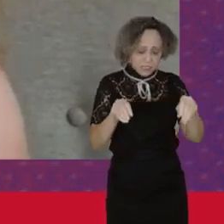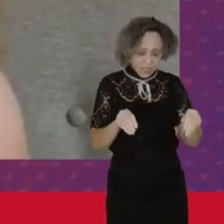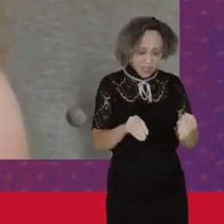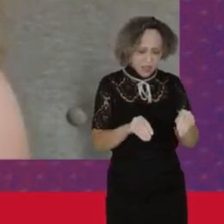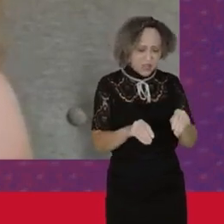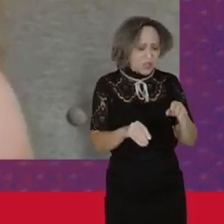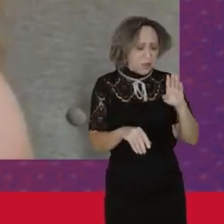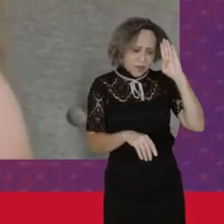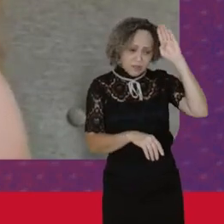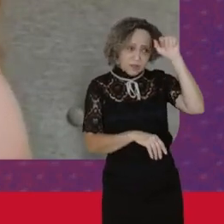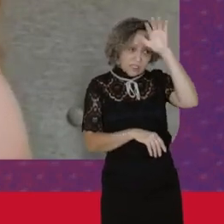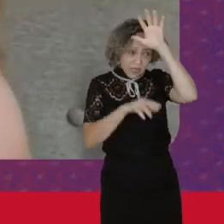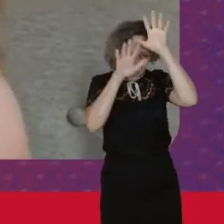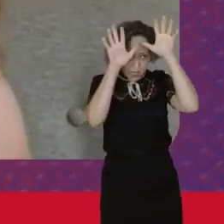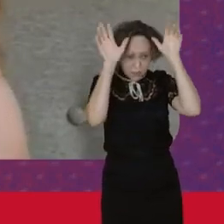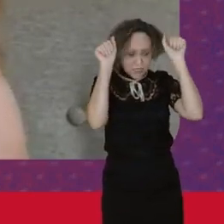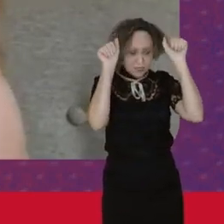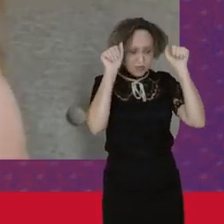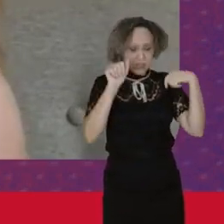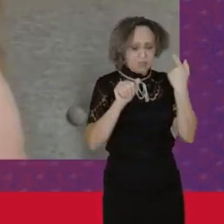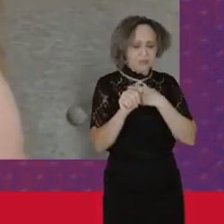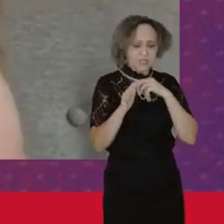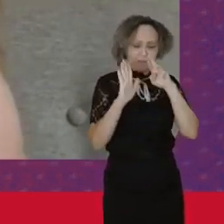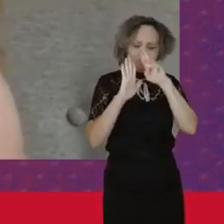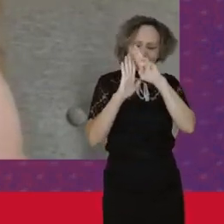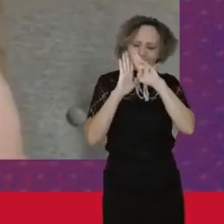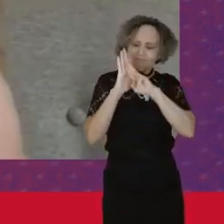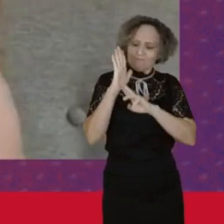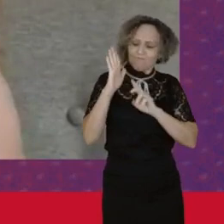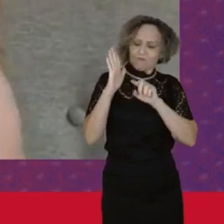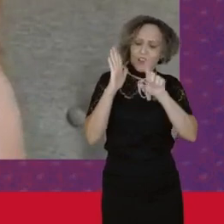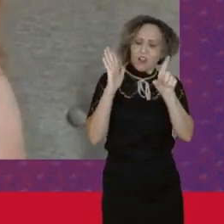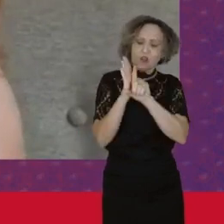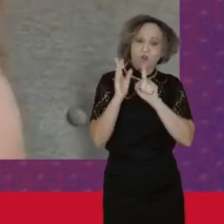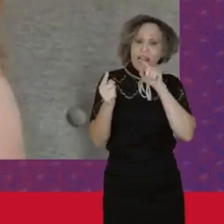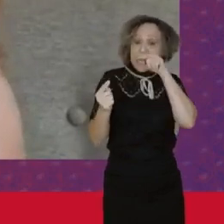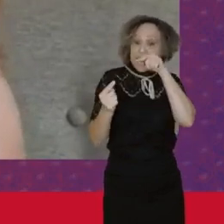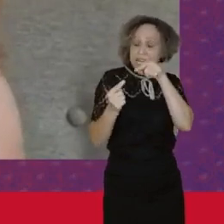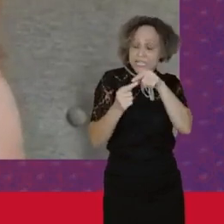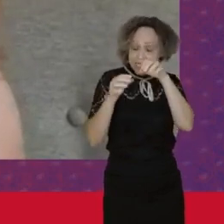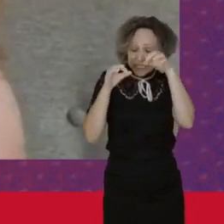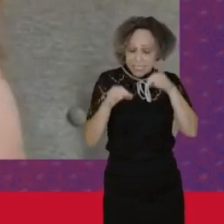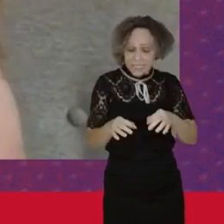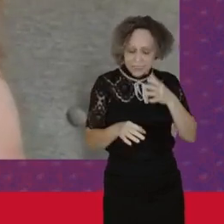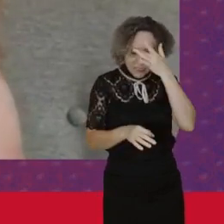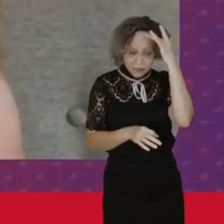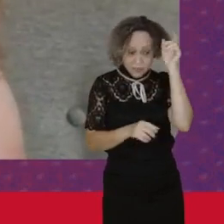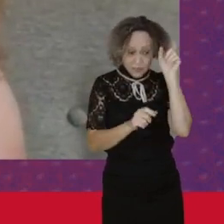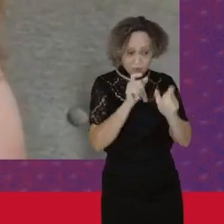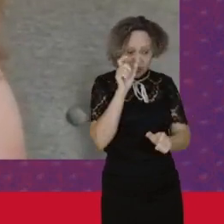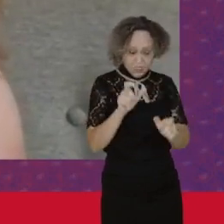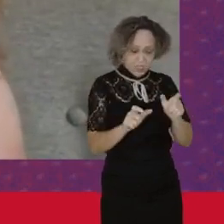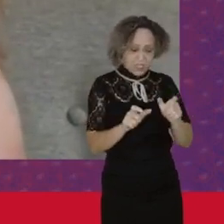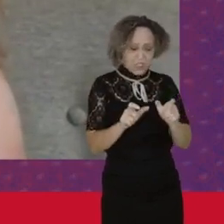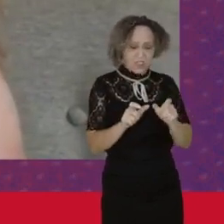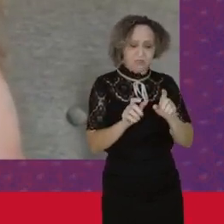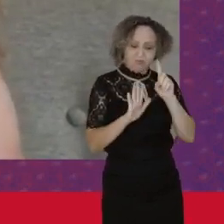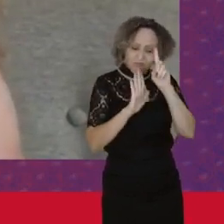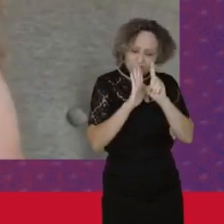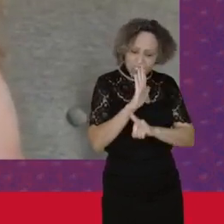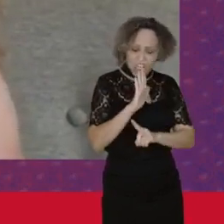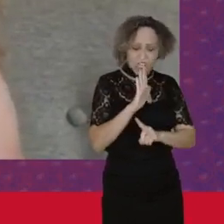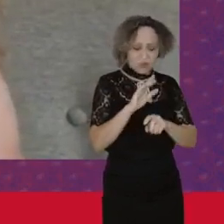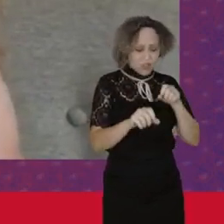a gente precisa regularizar essas terras, né, para que as pessoas tenham condição e estabilidade de produção. E aí nós não estamos falando